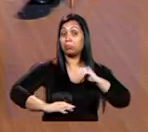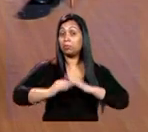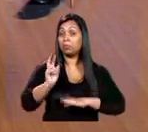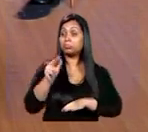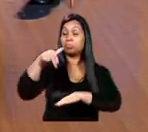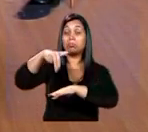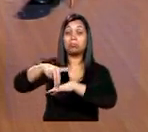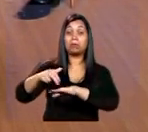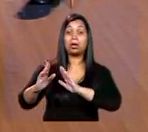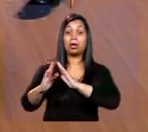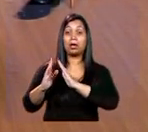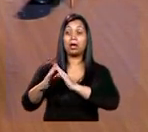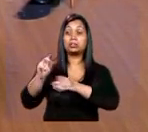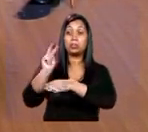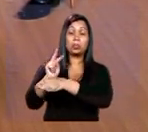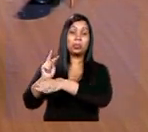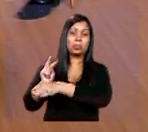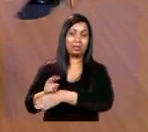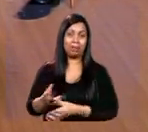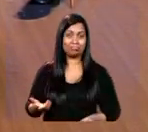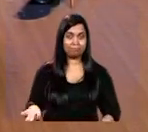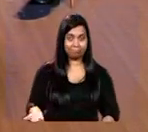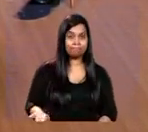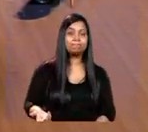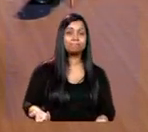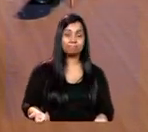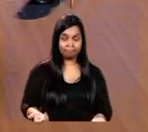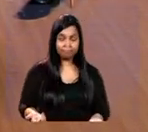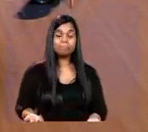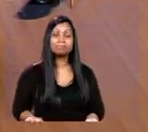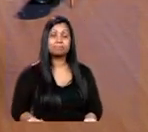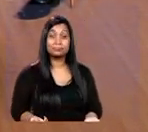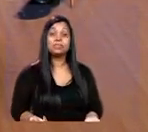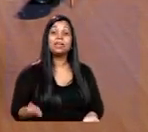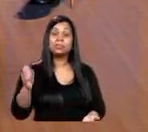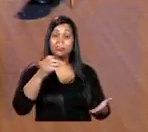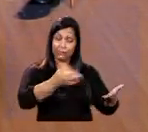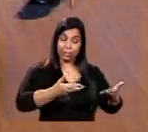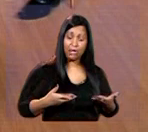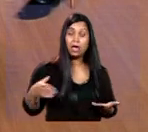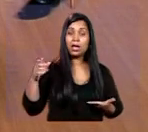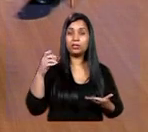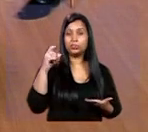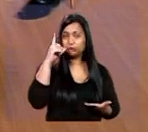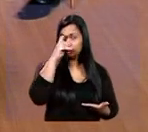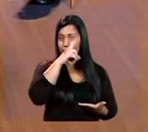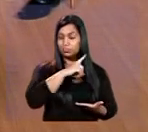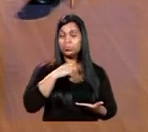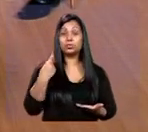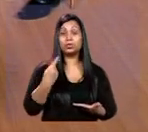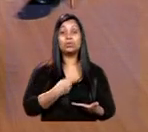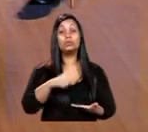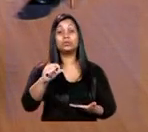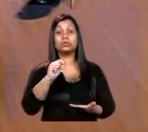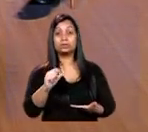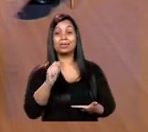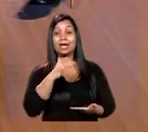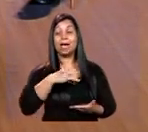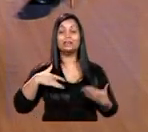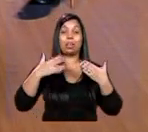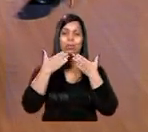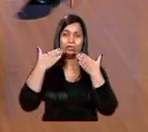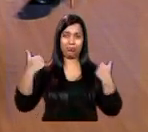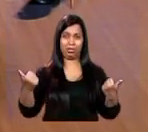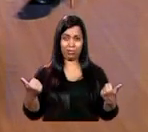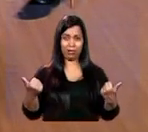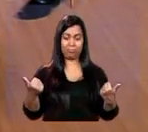tenho um profissional para colocar dentro de cada casa para fazer esse cuidado, né? Então, é esse encaminhamento errado que chega, que na verdade nós somos para reabilitar